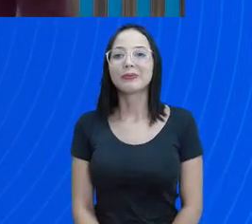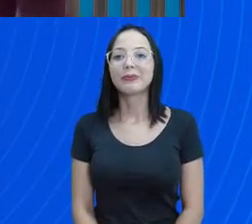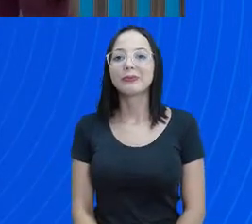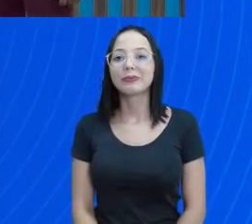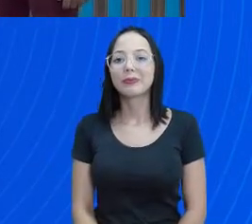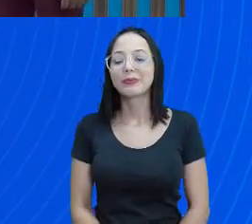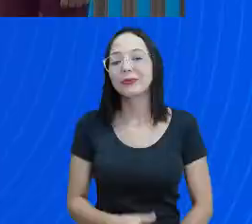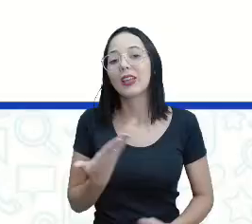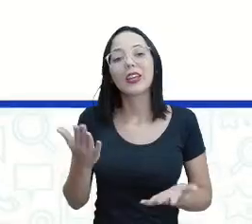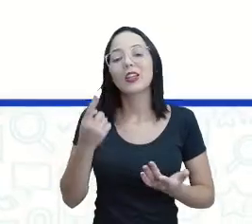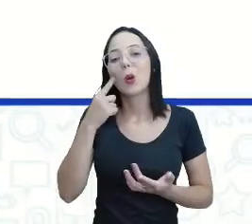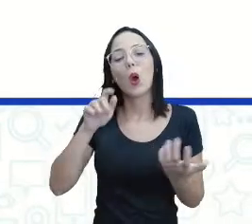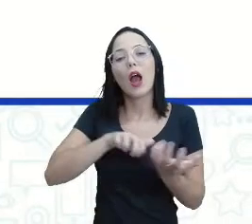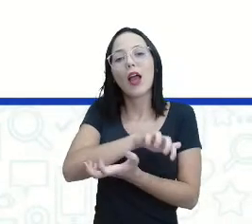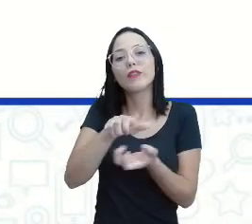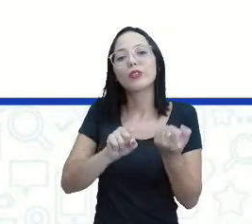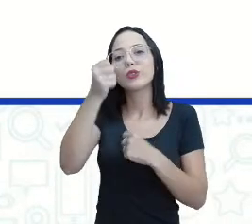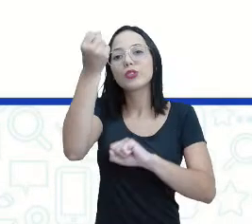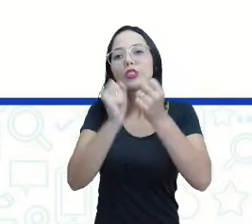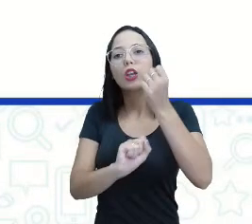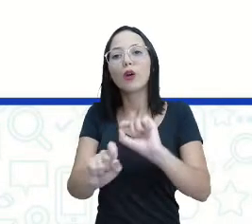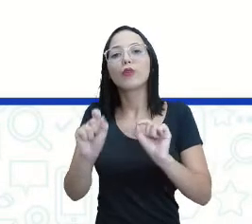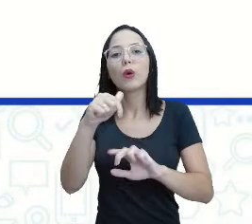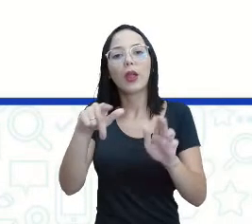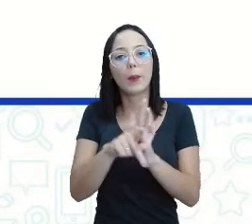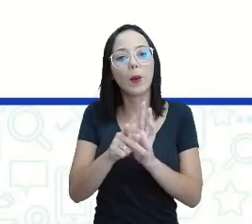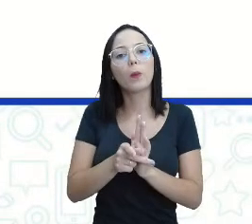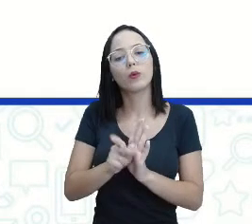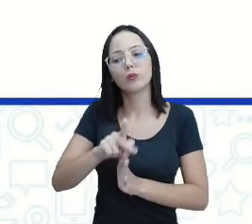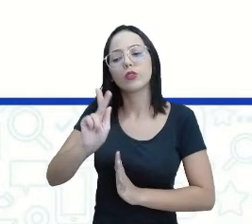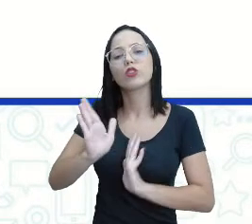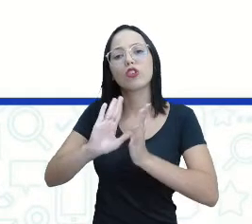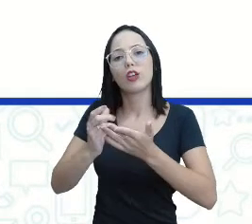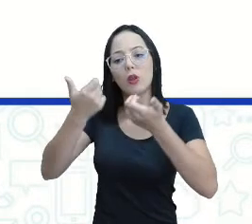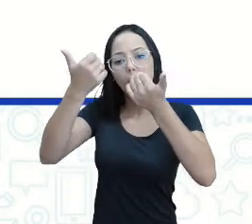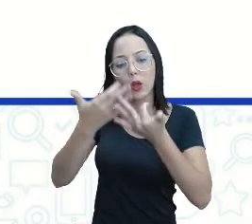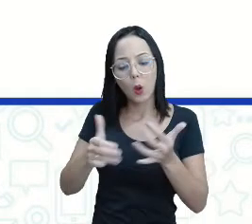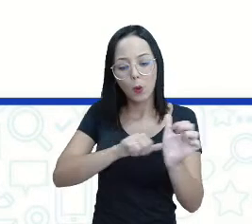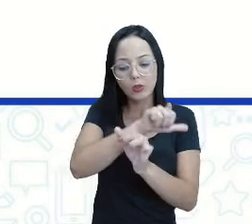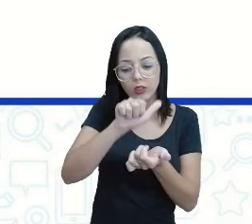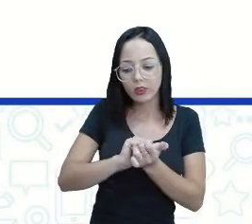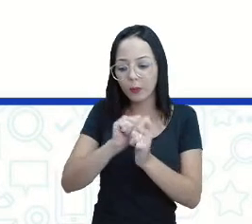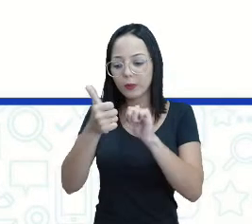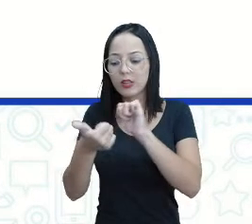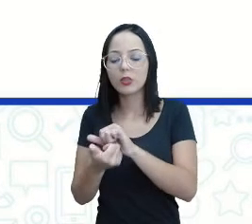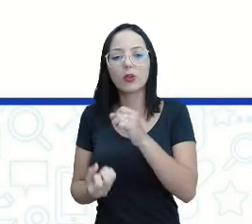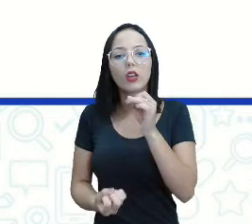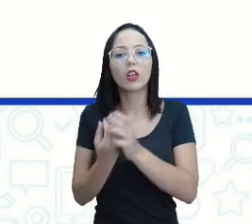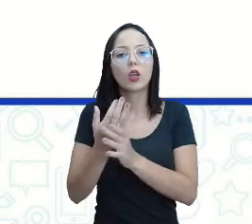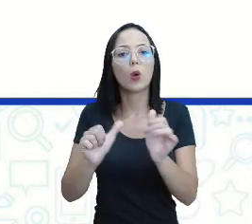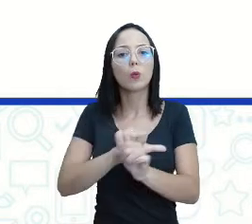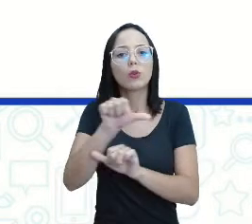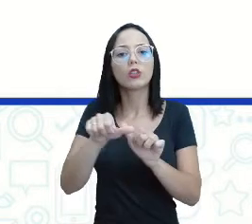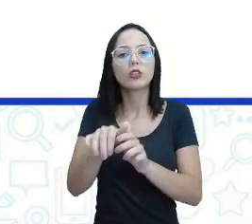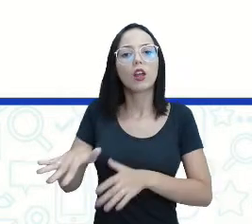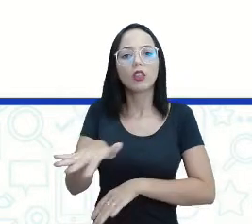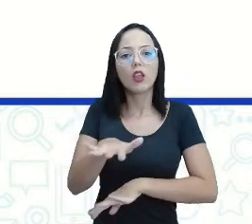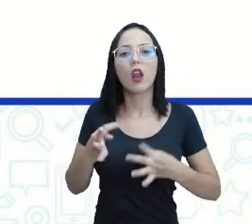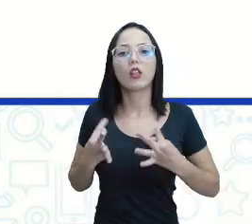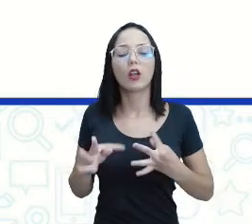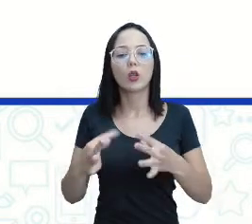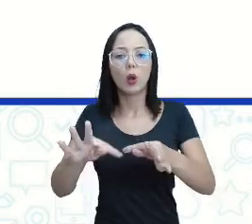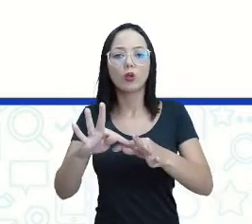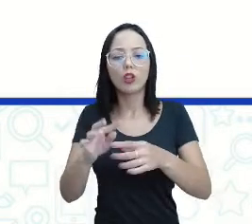lá. A Revolução Industrial foi uma passagem da manufatura, o professor Gilson falou, para a indústria mecânica, que gerou mudanças na área